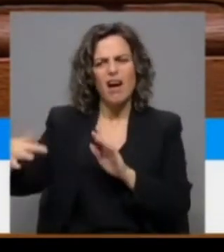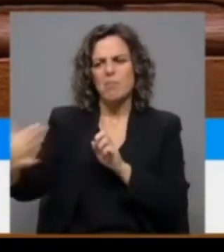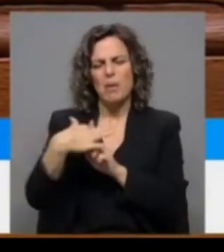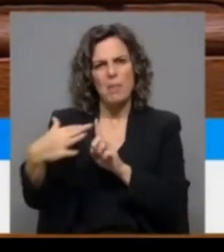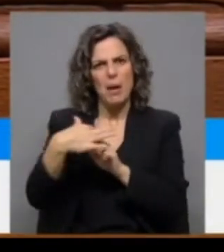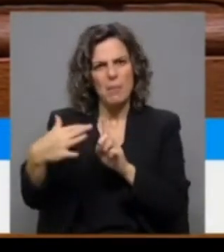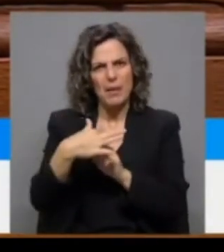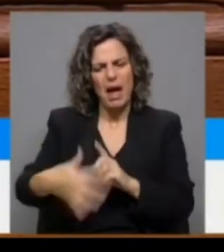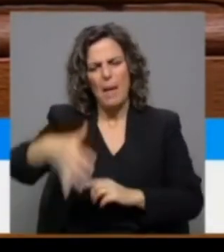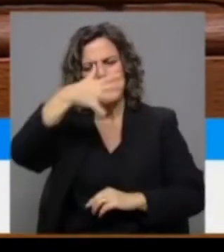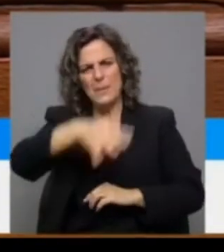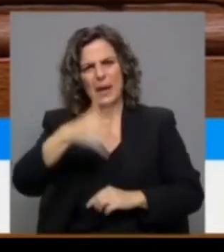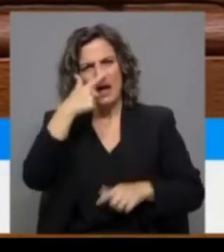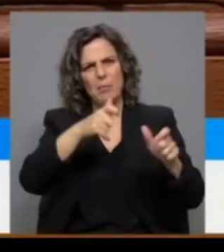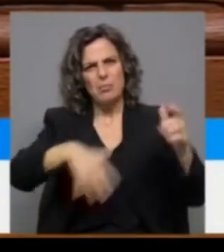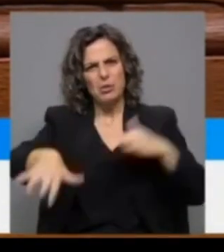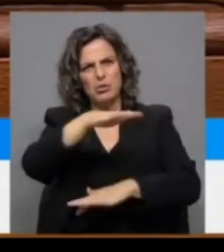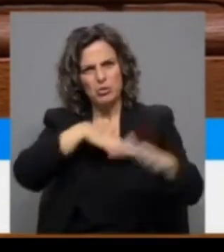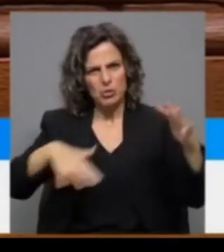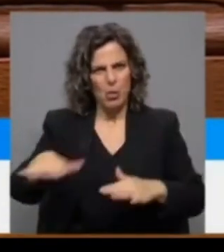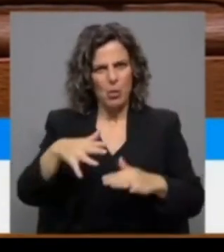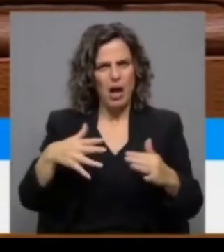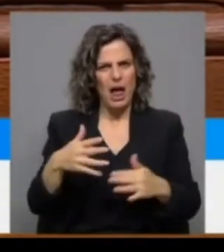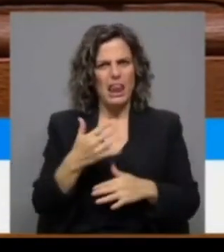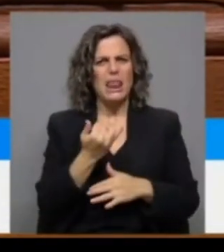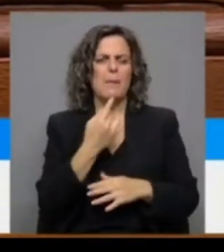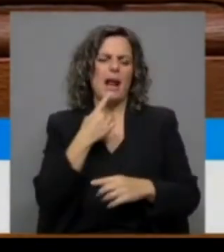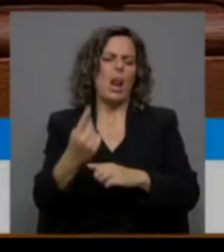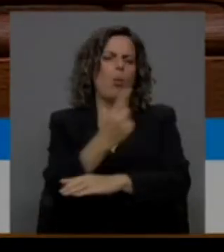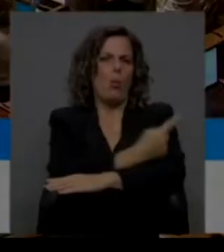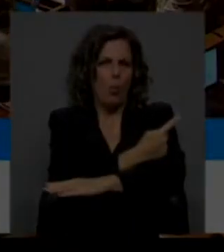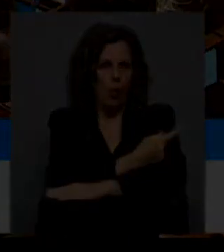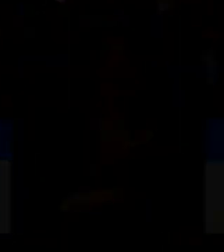populista, xenófoba e ultraliberal? O que quer mesmo fazer o PSD?